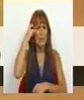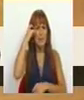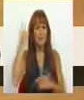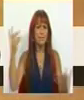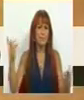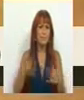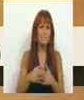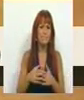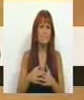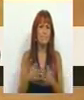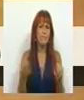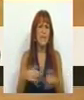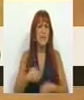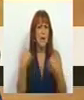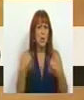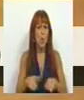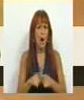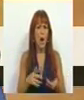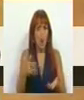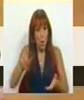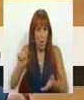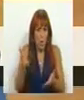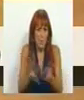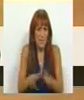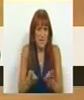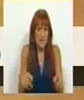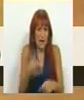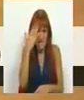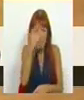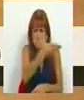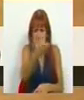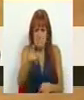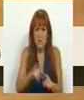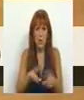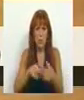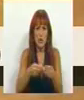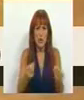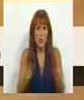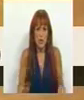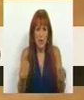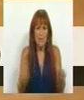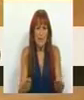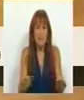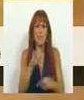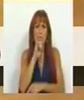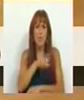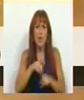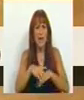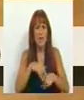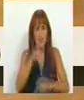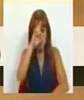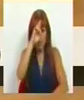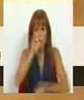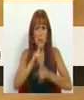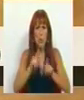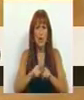que faz todo o sentido a ser aprovadas, como é previsível, projetos de resolução aqui hoje apresentados, que se possa fazer um